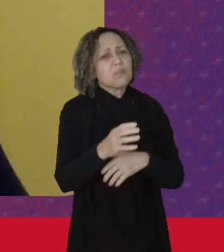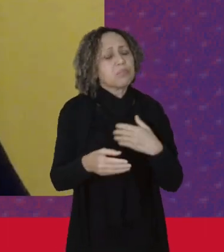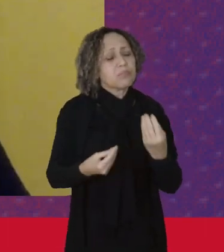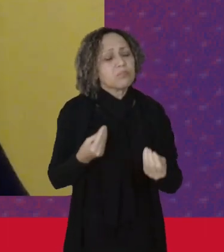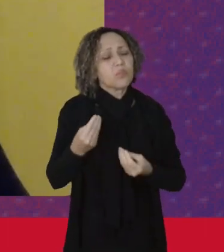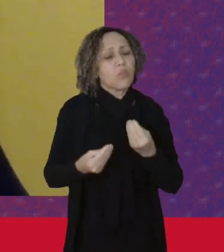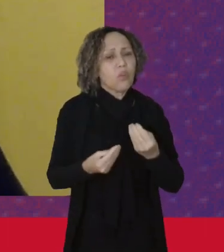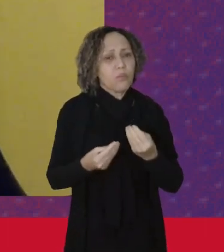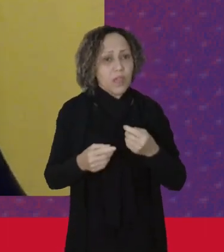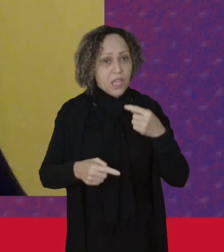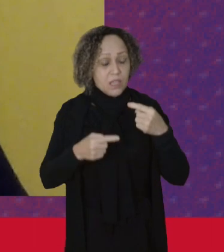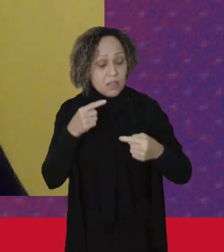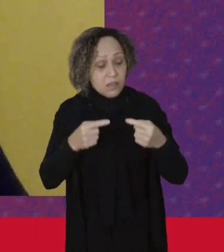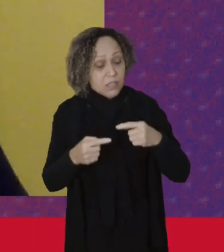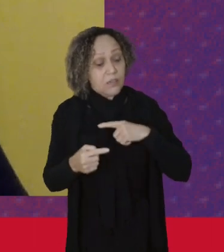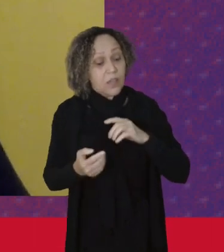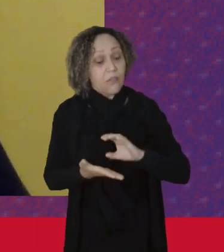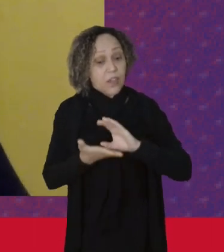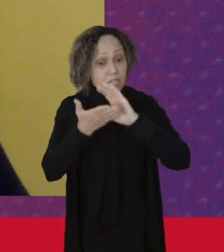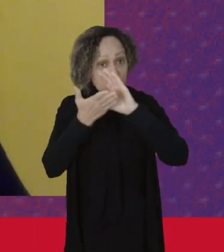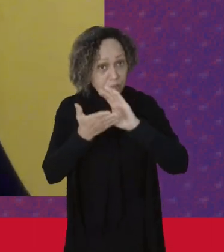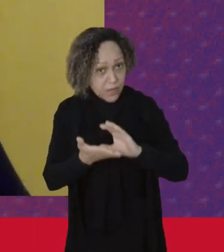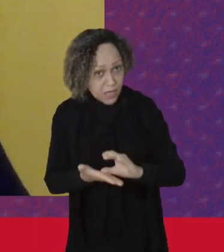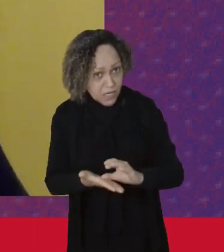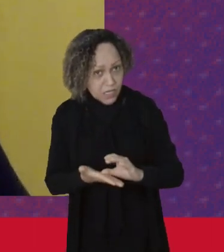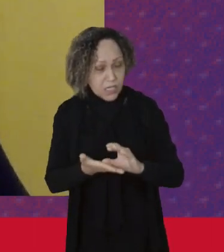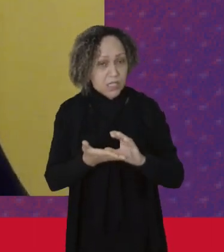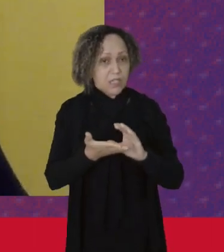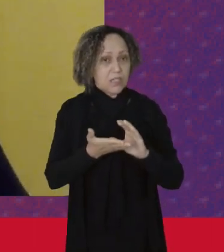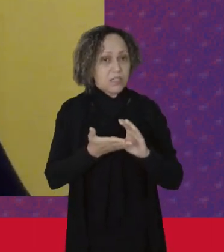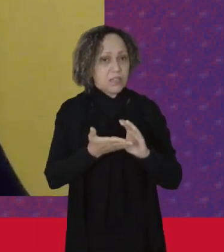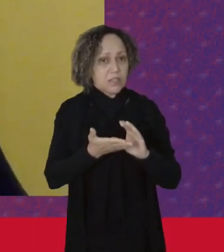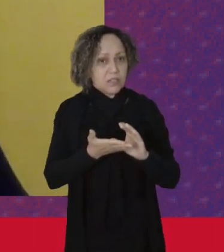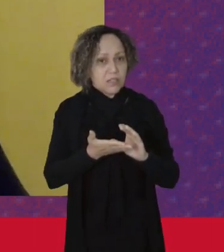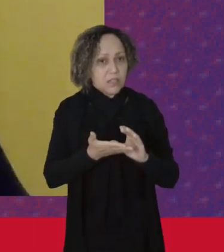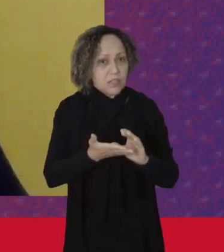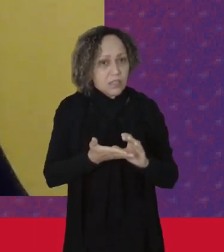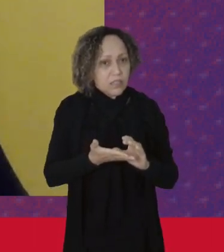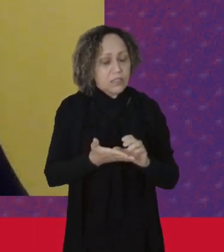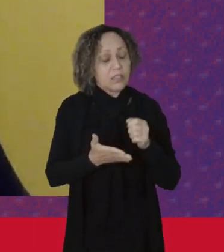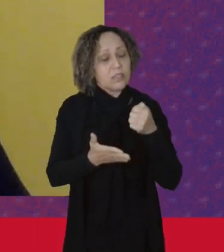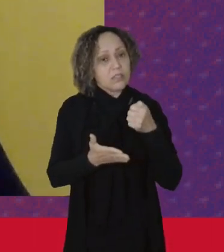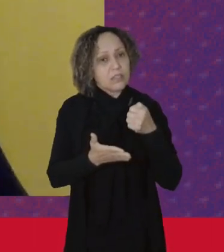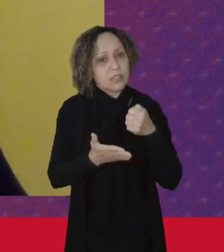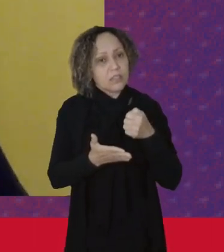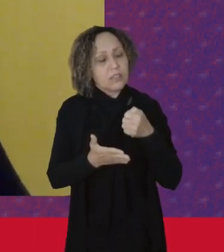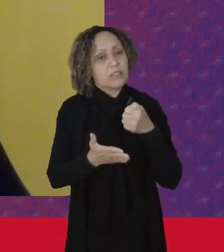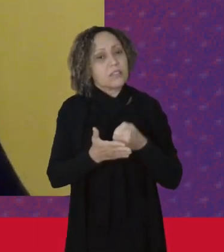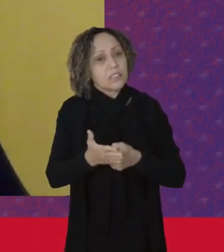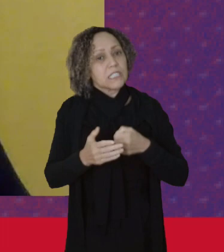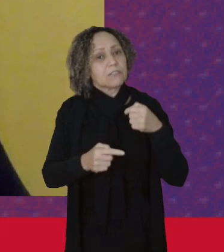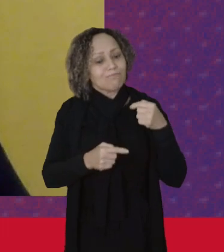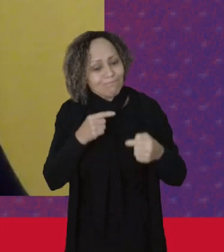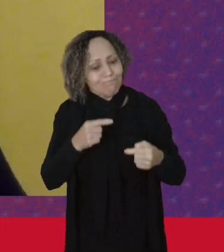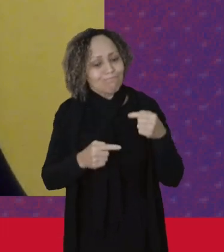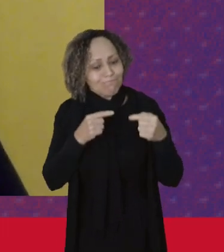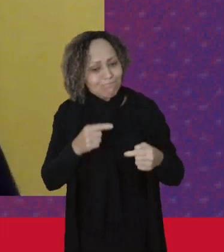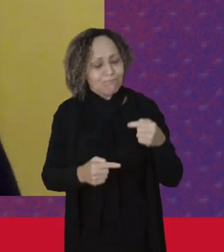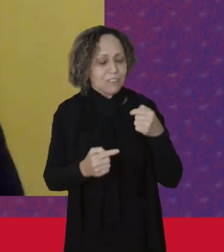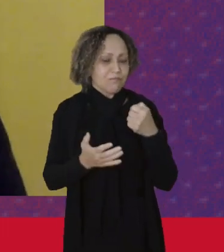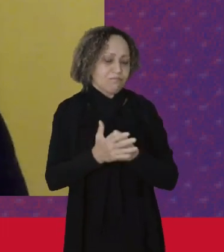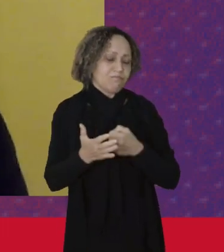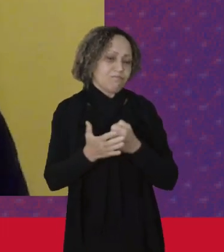com criação de grupos, né, com abrigar dentro dos governos essas questões de formulações